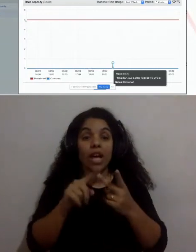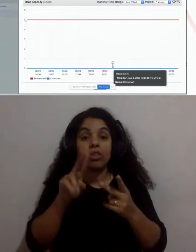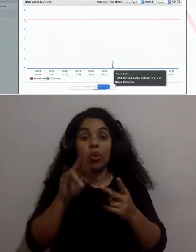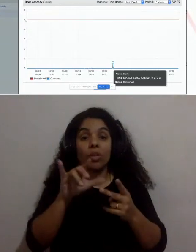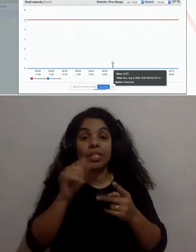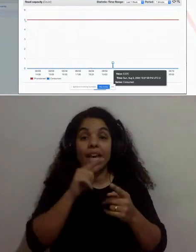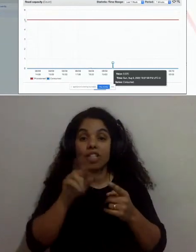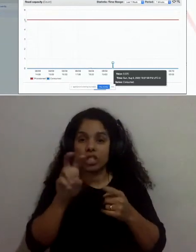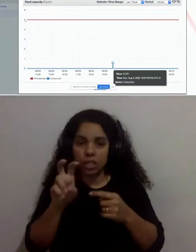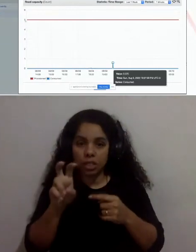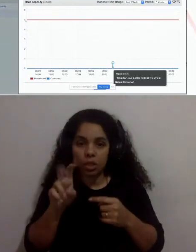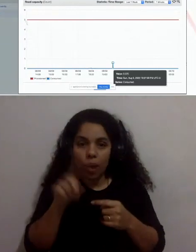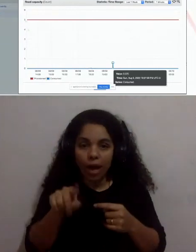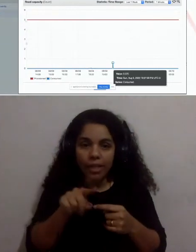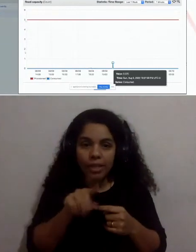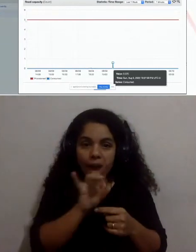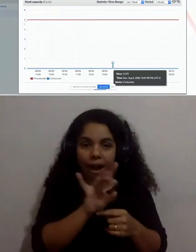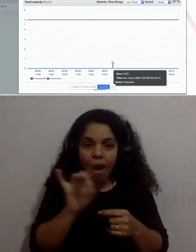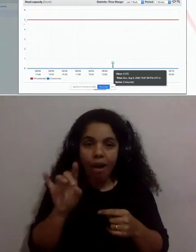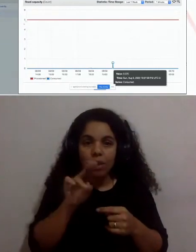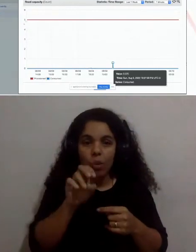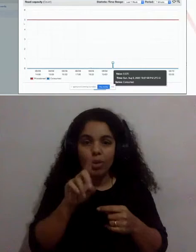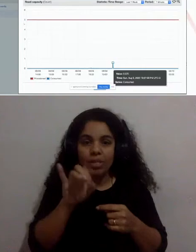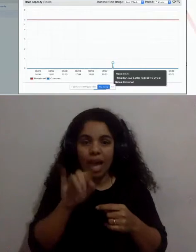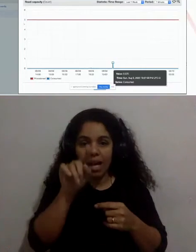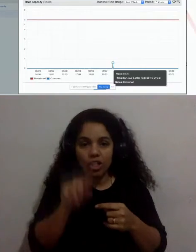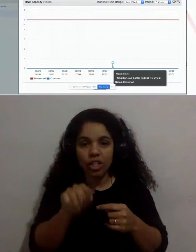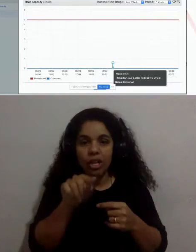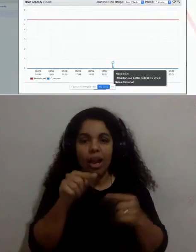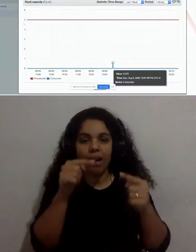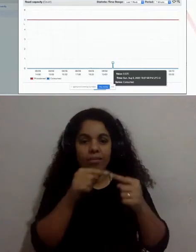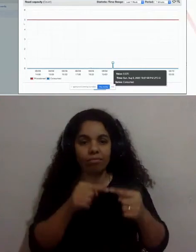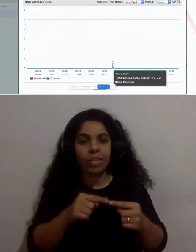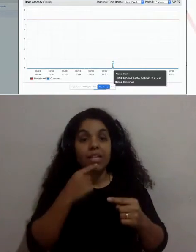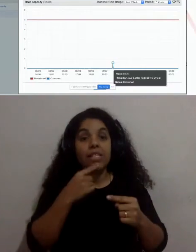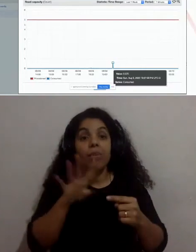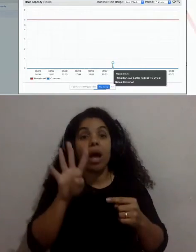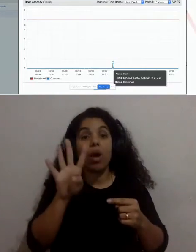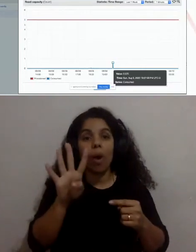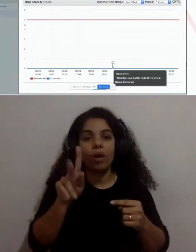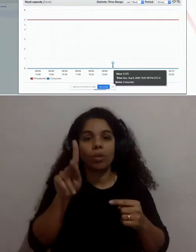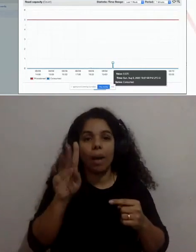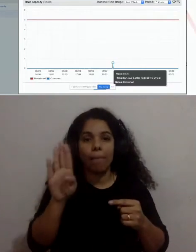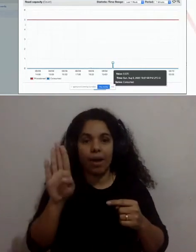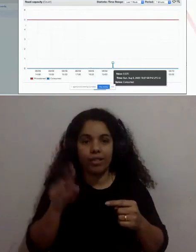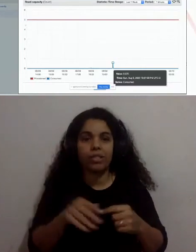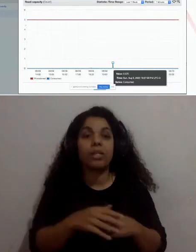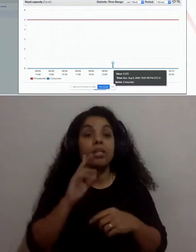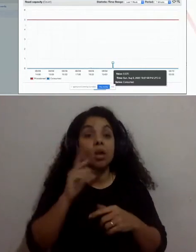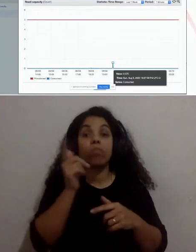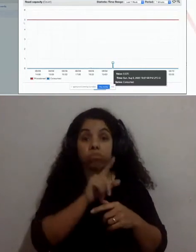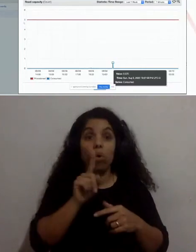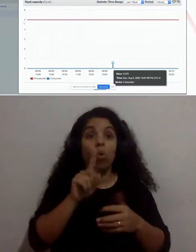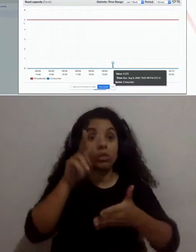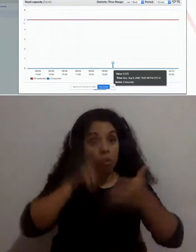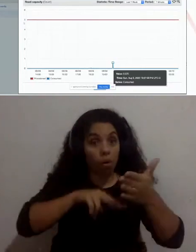de 5. Essa unidade, cada unidade aqui corresponde a 4 KB. Então, quer dizer que eu consigo